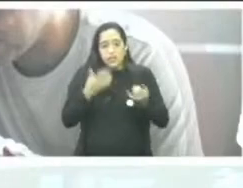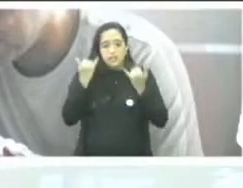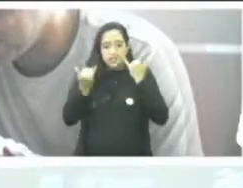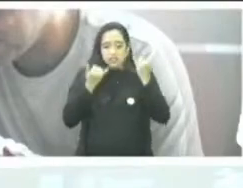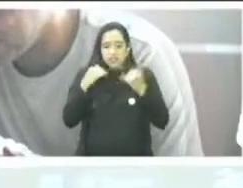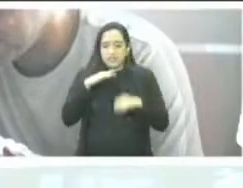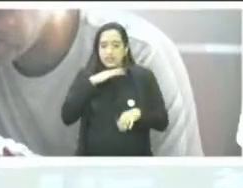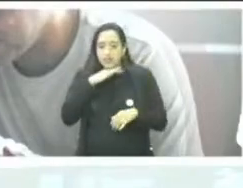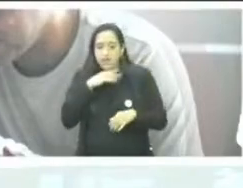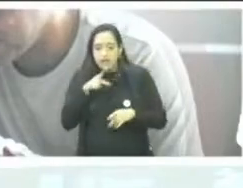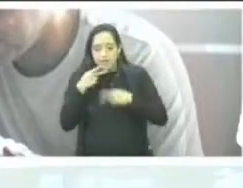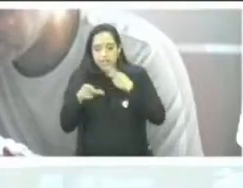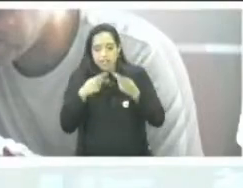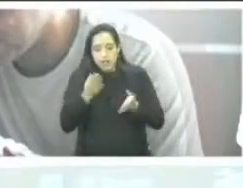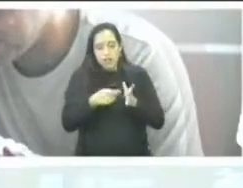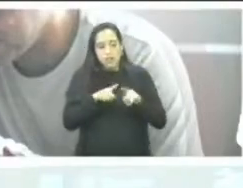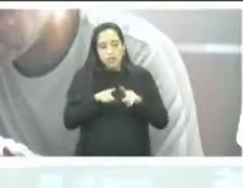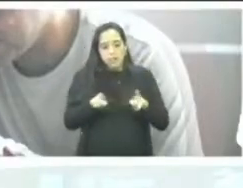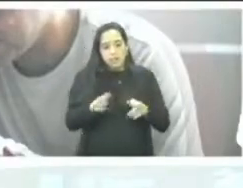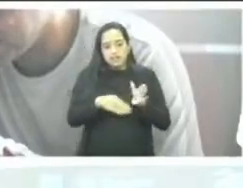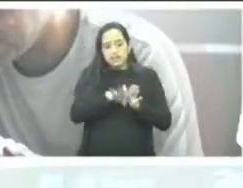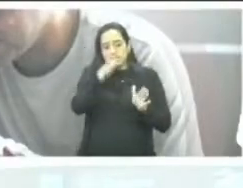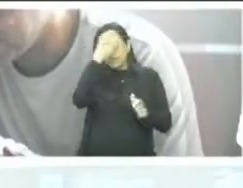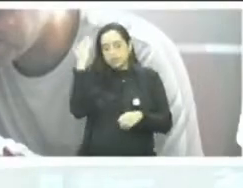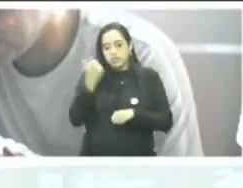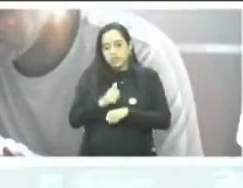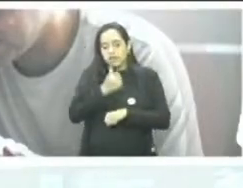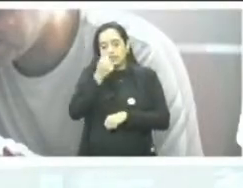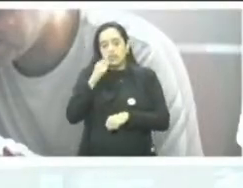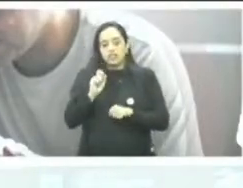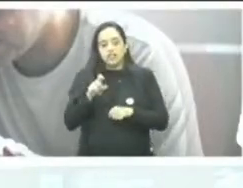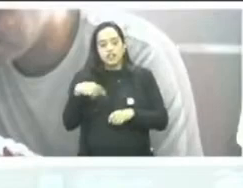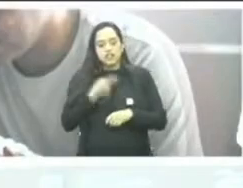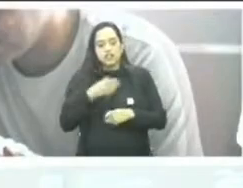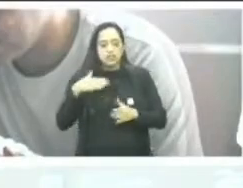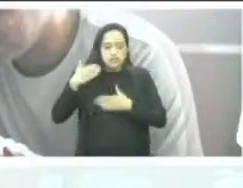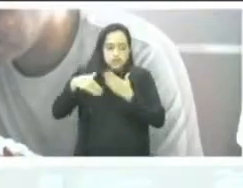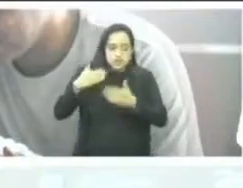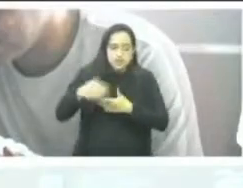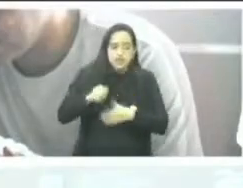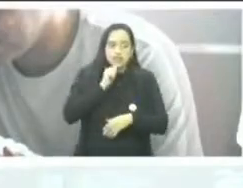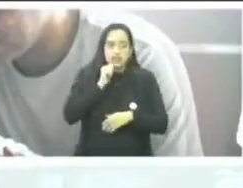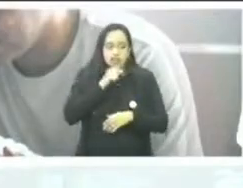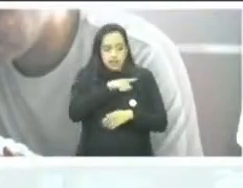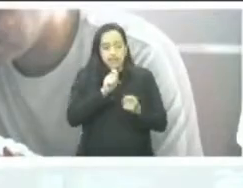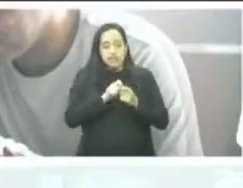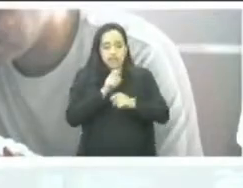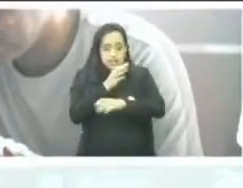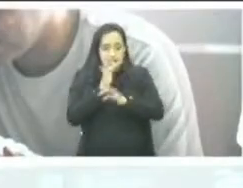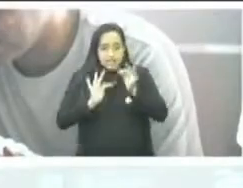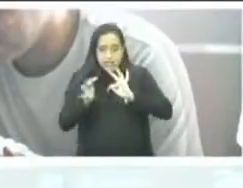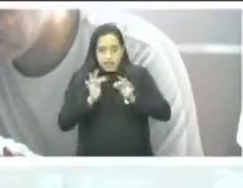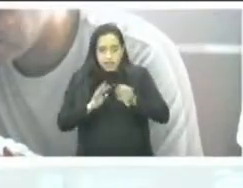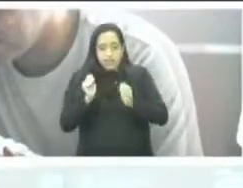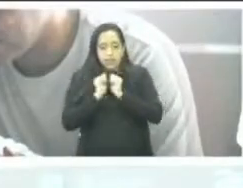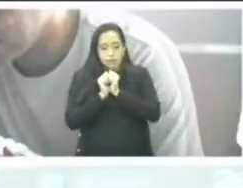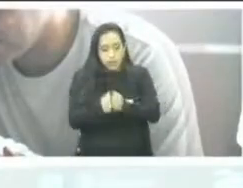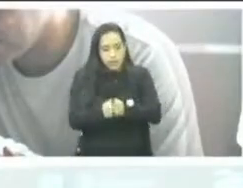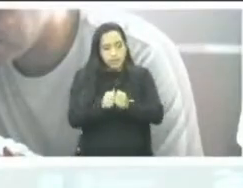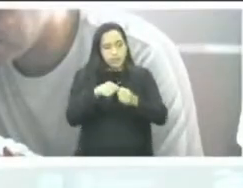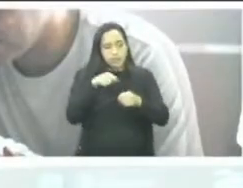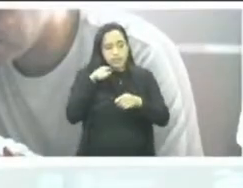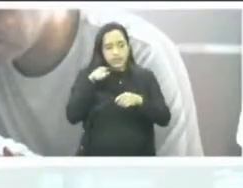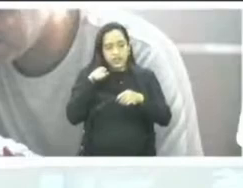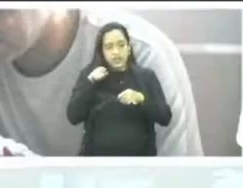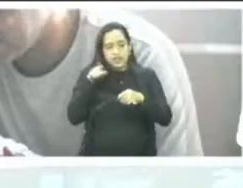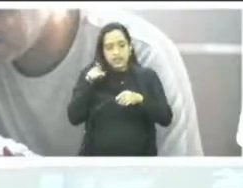mas todos os profissionais por quem a gente passou e continua passando, porque a Alice continua tendo acompanhamento no hospital,